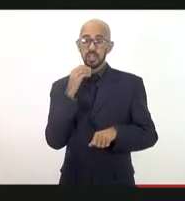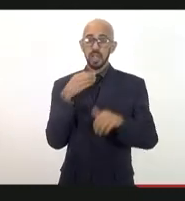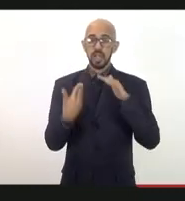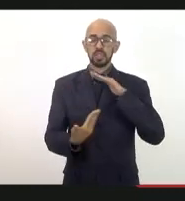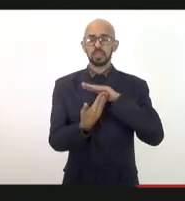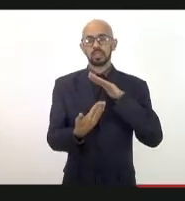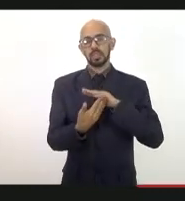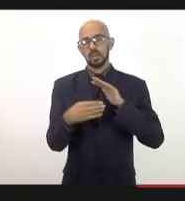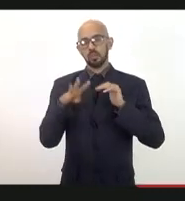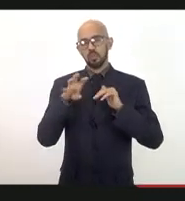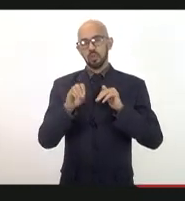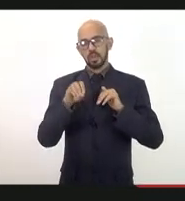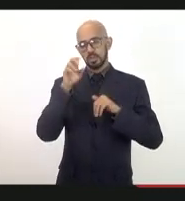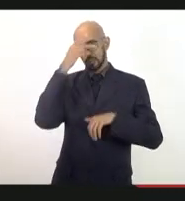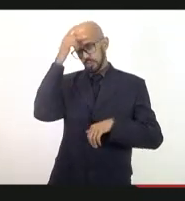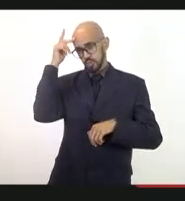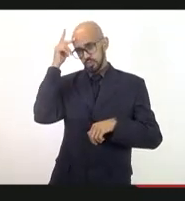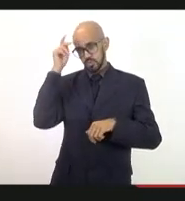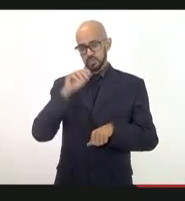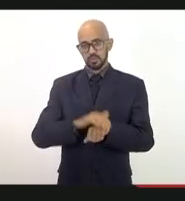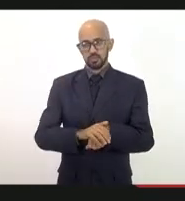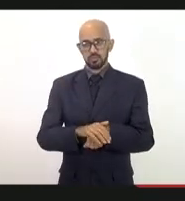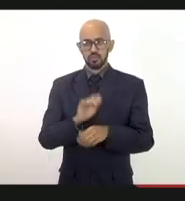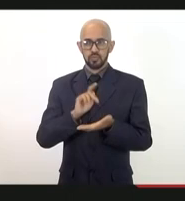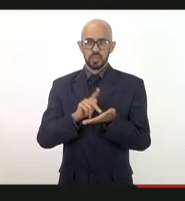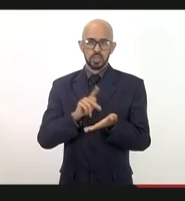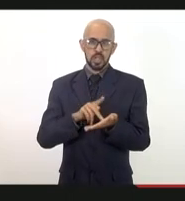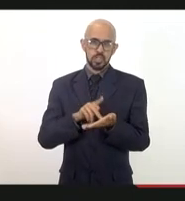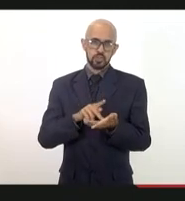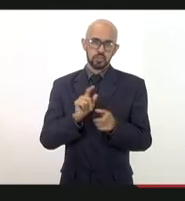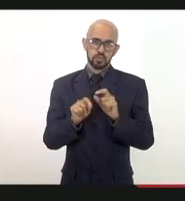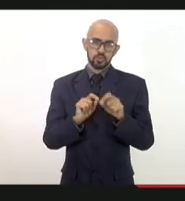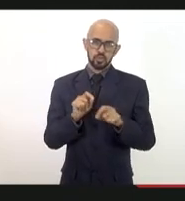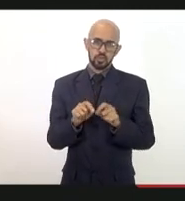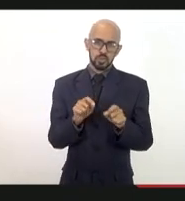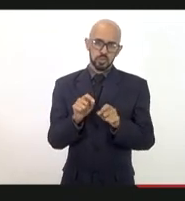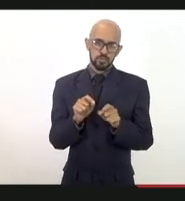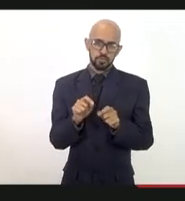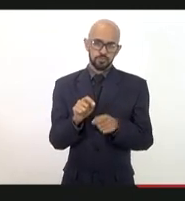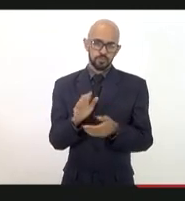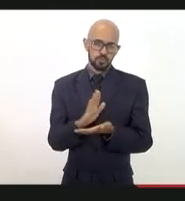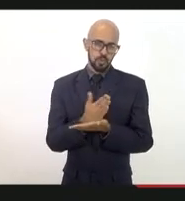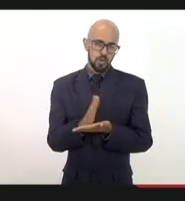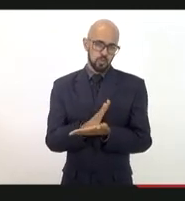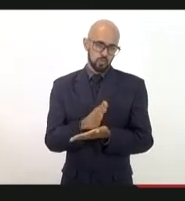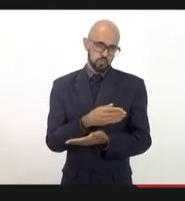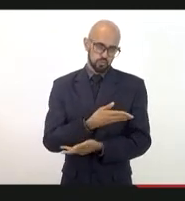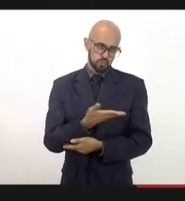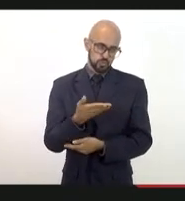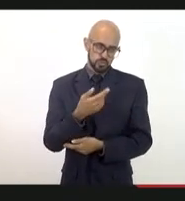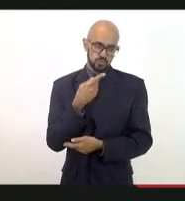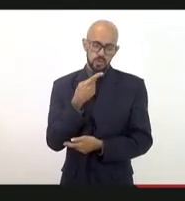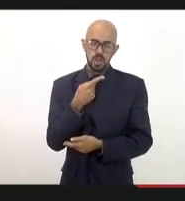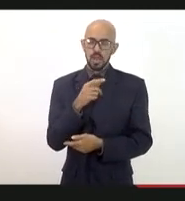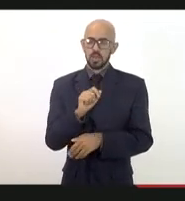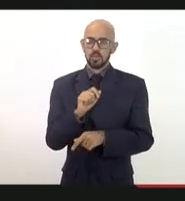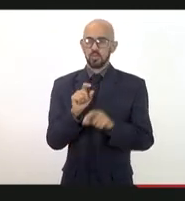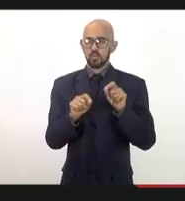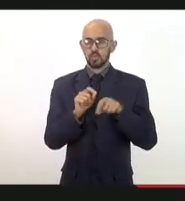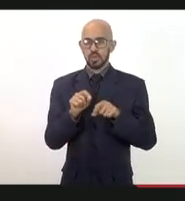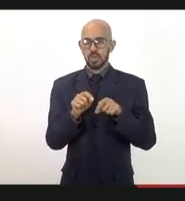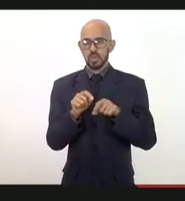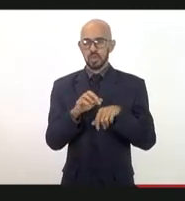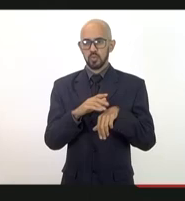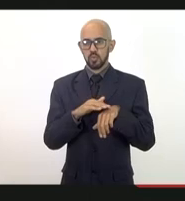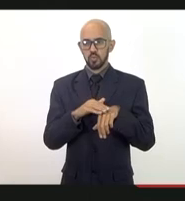pacientes. De fato, como alguns já falaram aqui, a tuberculose